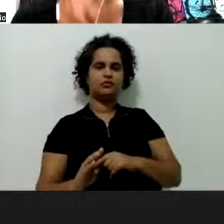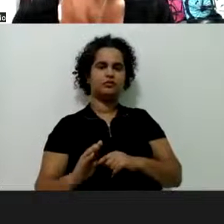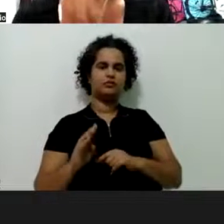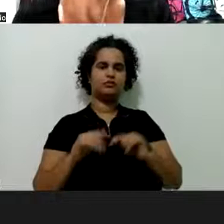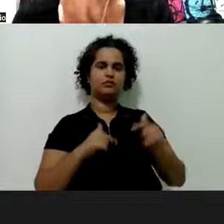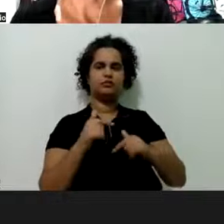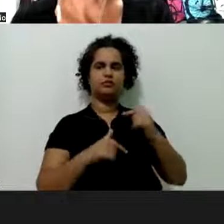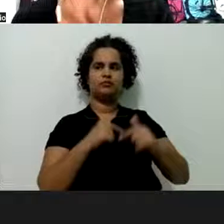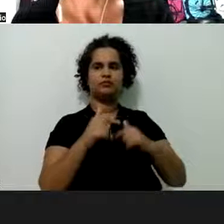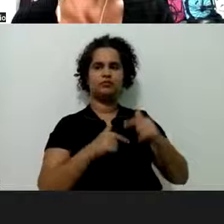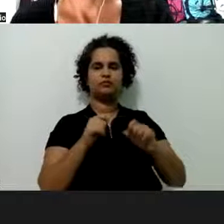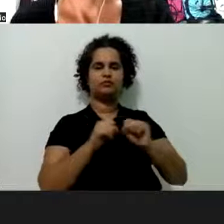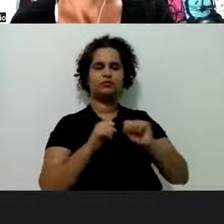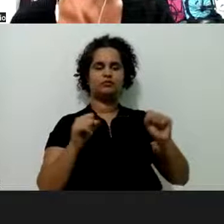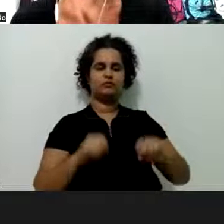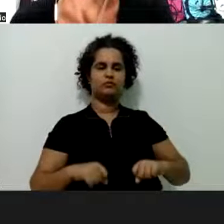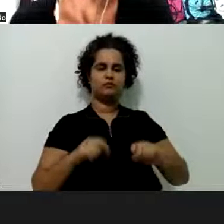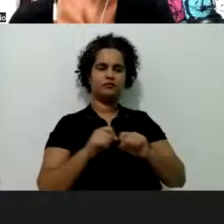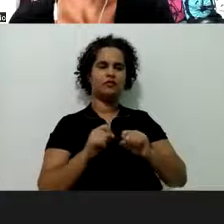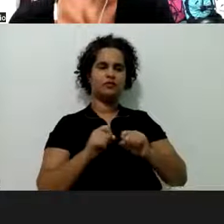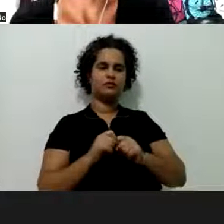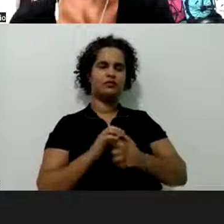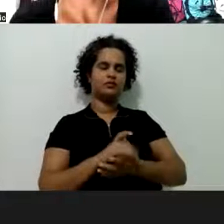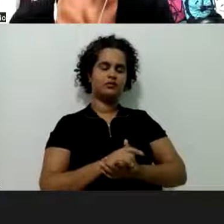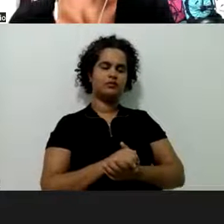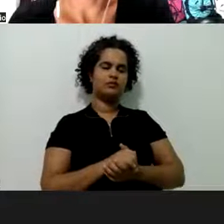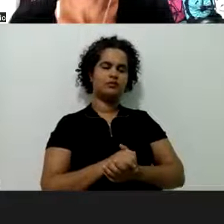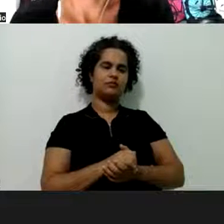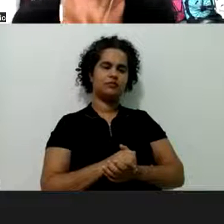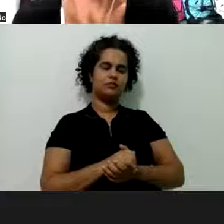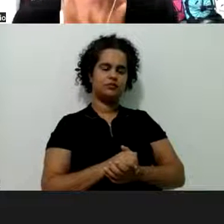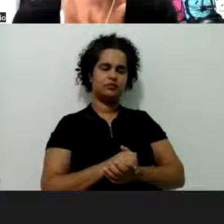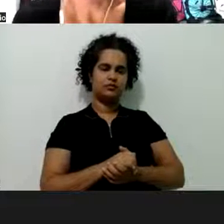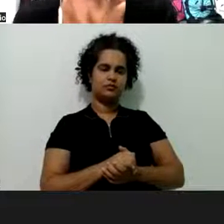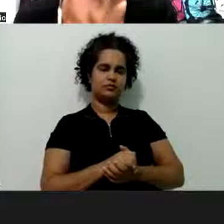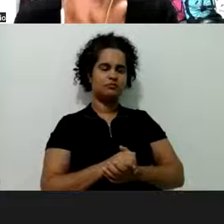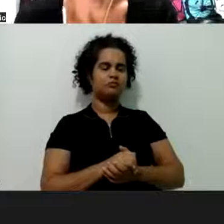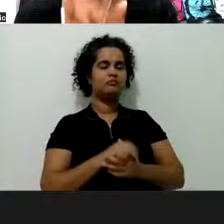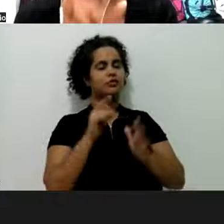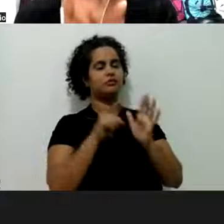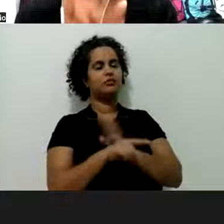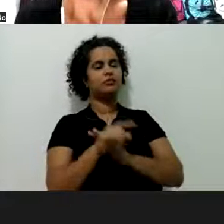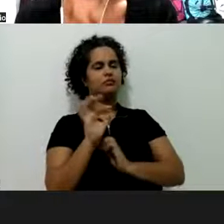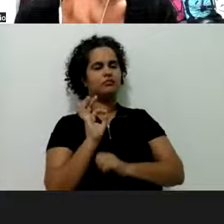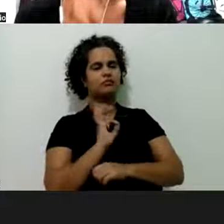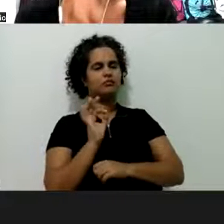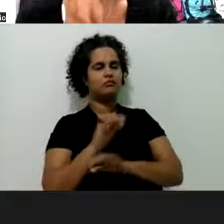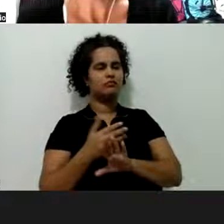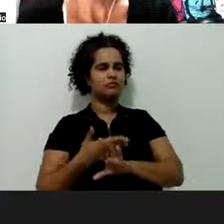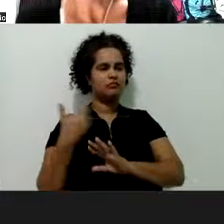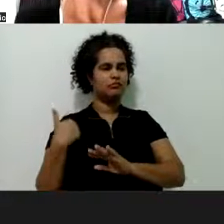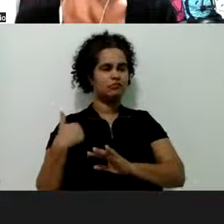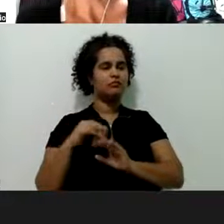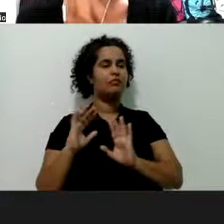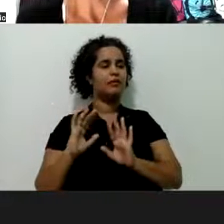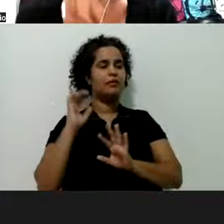que sistematizou, né? Então, talvez, não sei, não perguntei na época do Cidade da Gente, mas eu